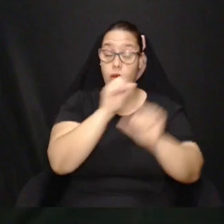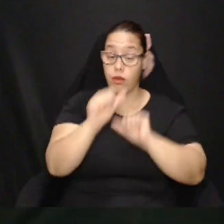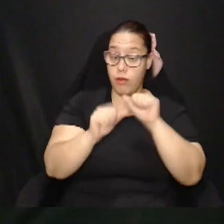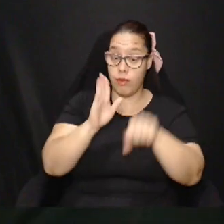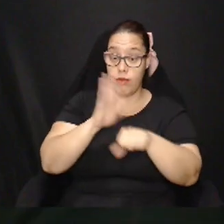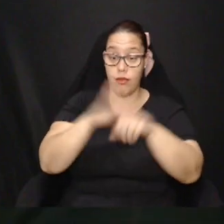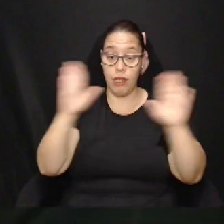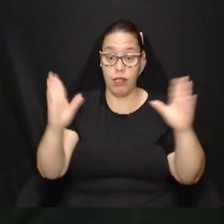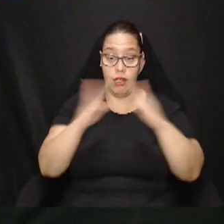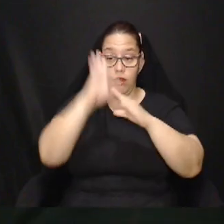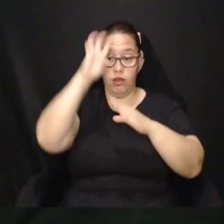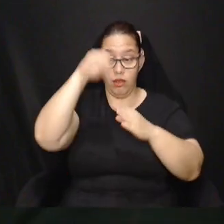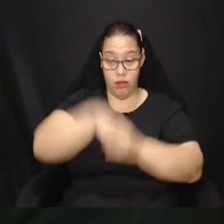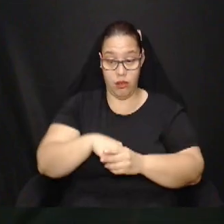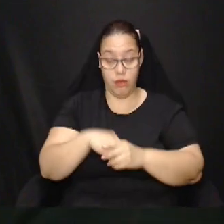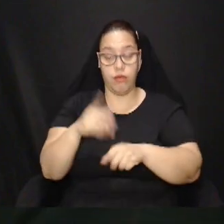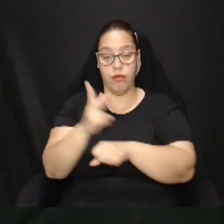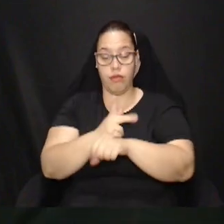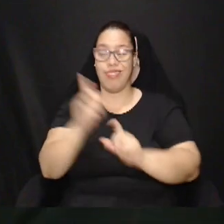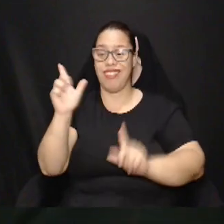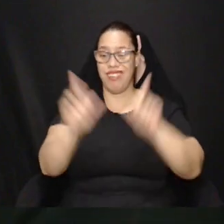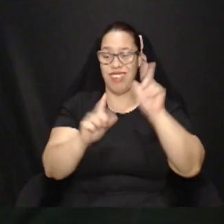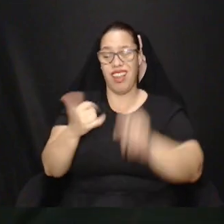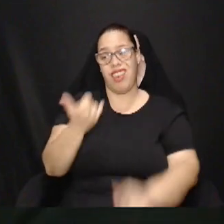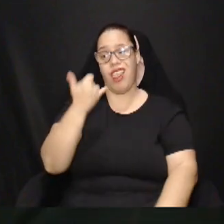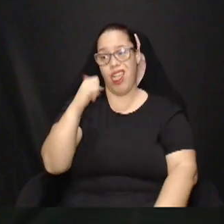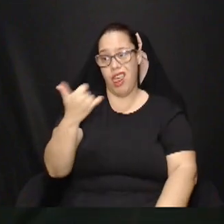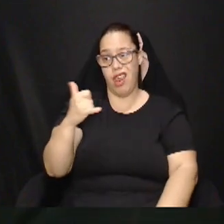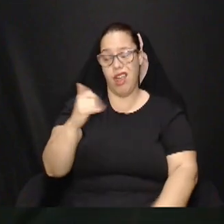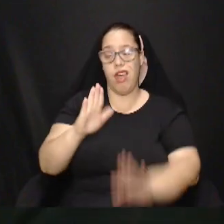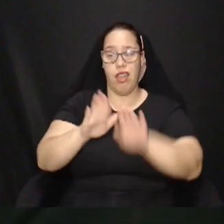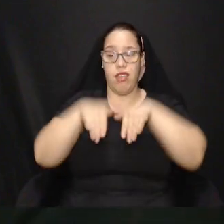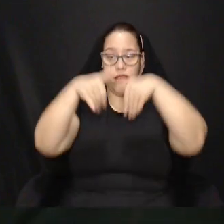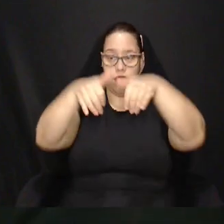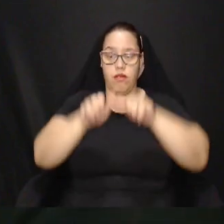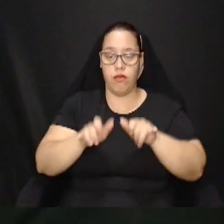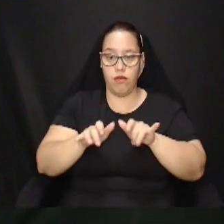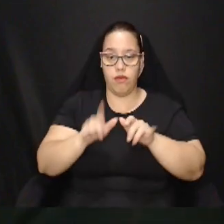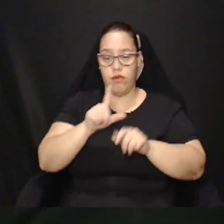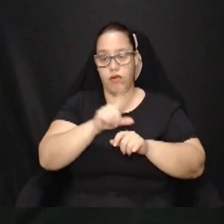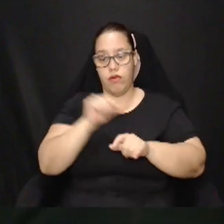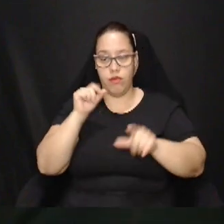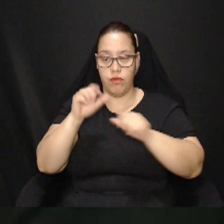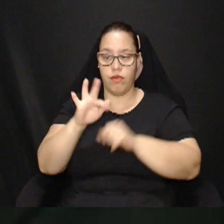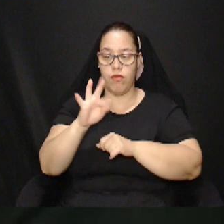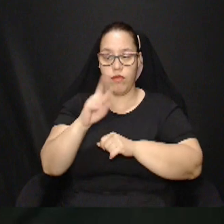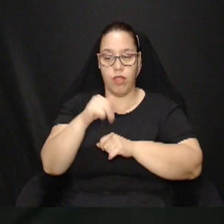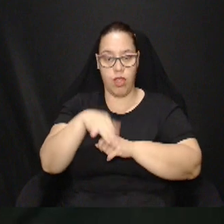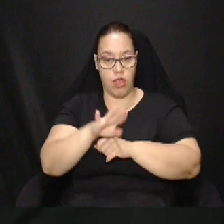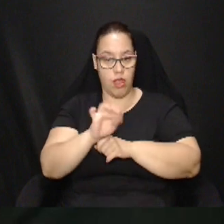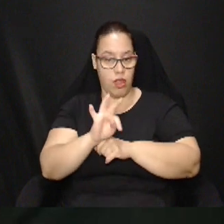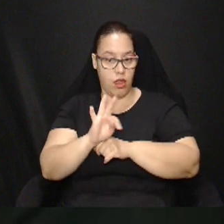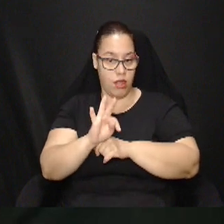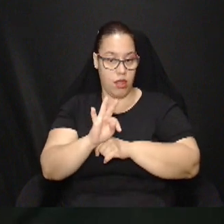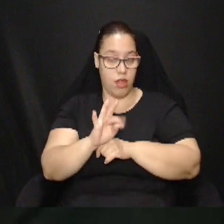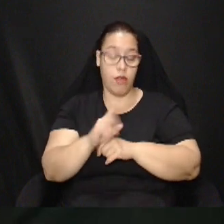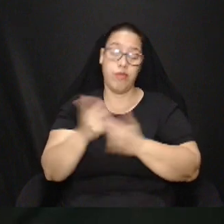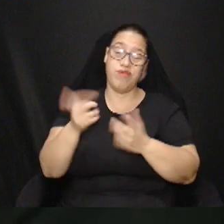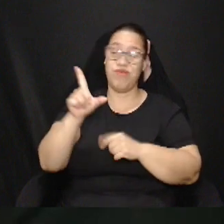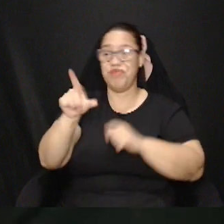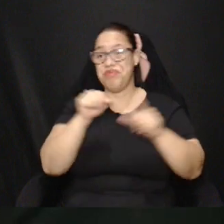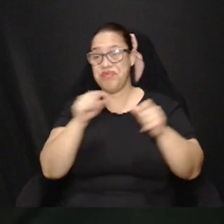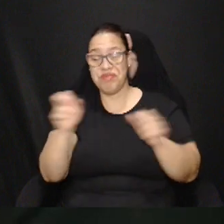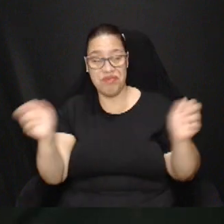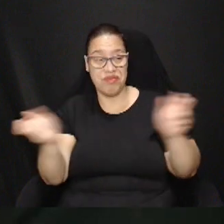pais recorrem à televisão, a celulares, a tablets como alternativa prática. Mas especialistas, no entanto, chamam a atenção para riscos